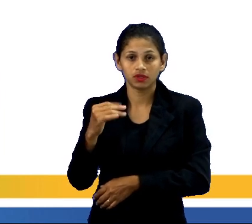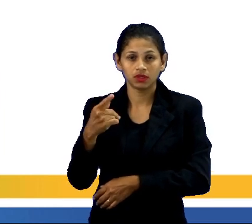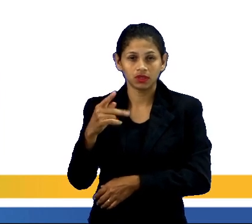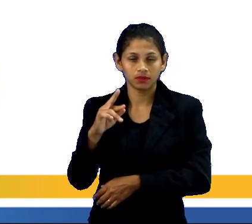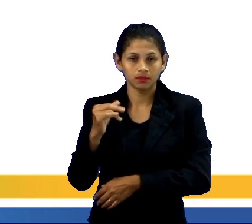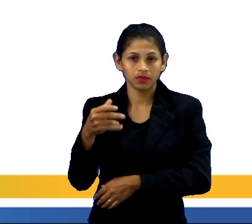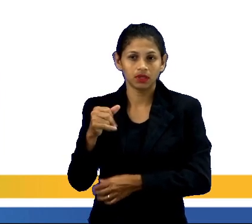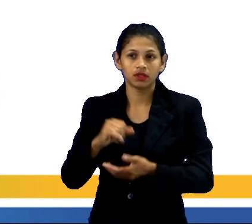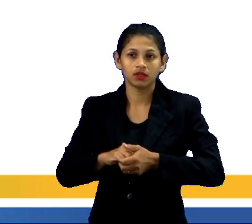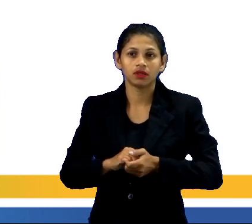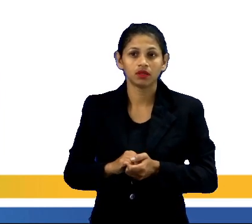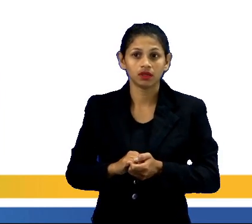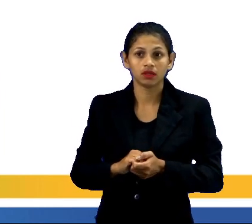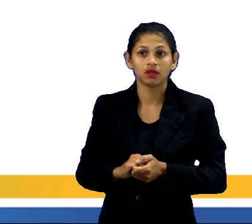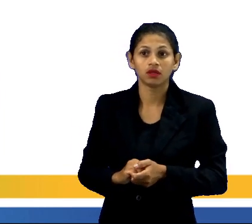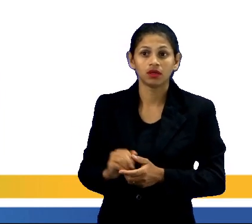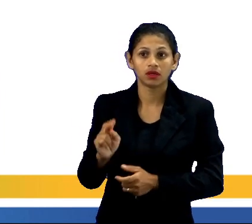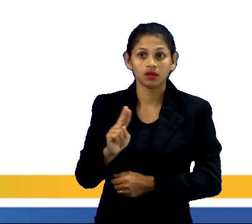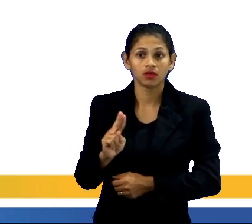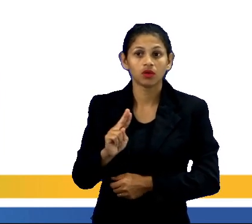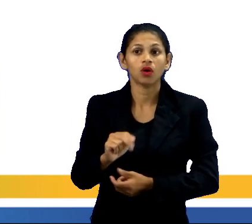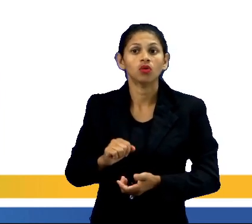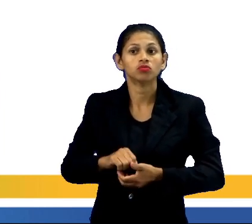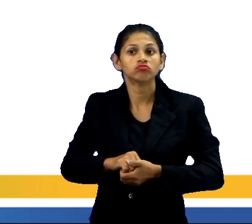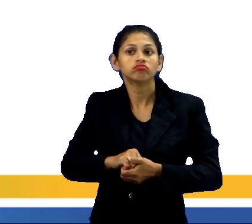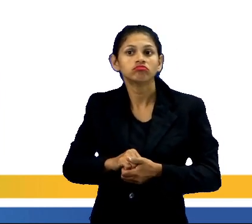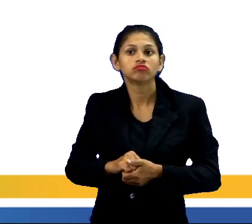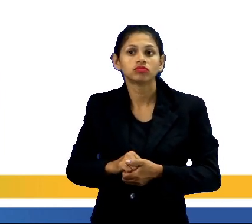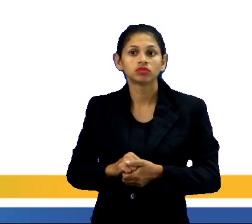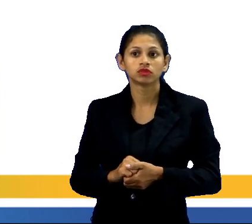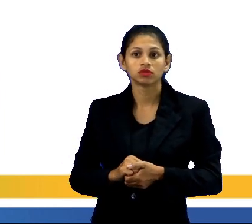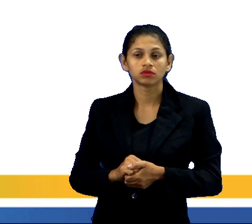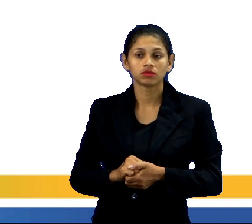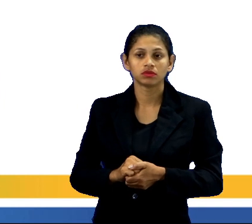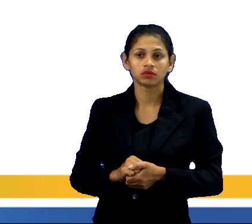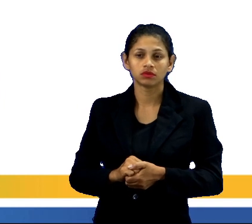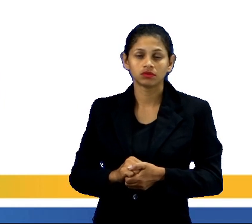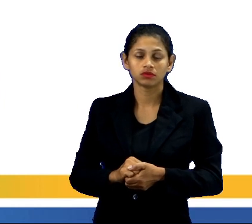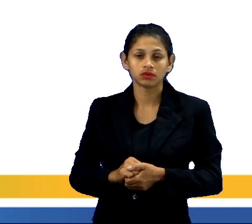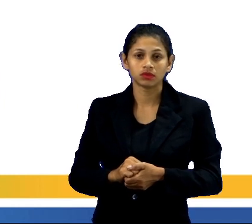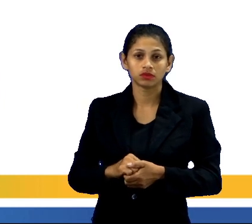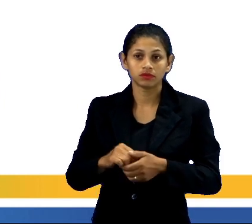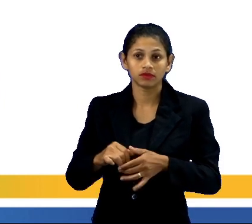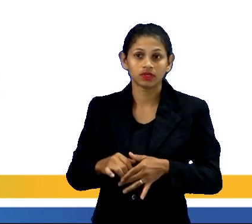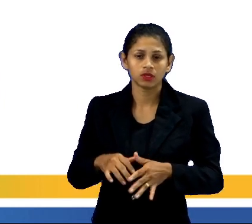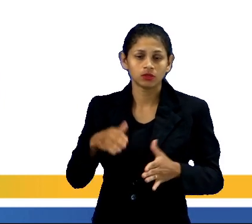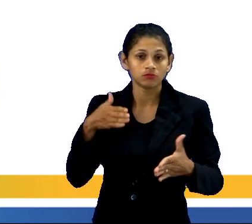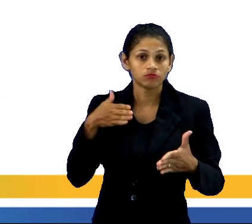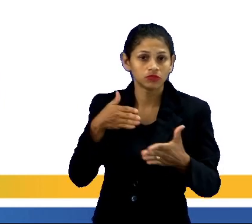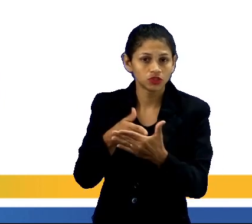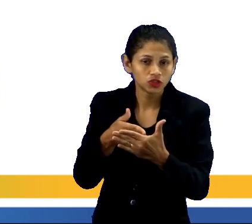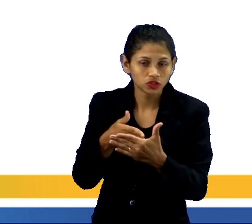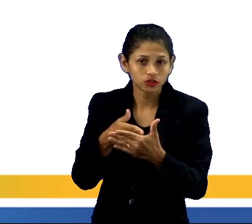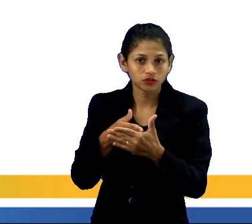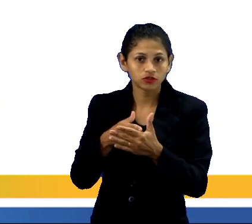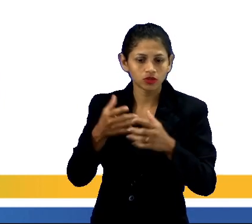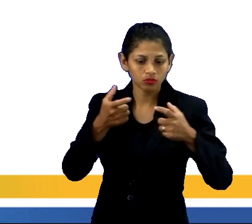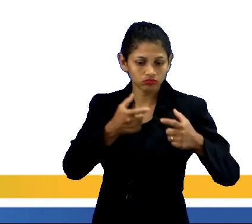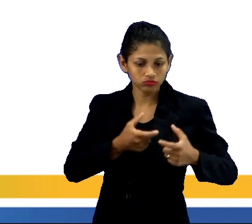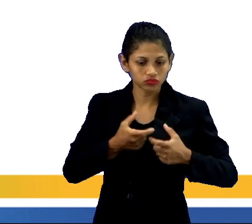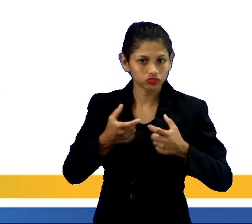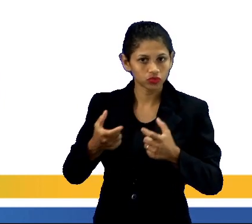de destruir ou inibir o crescimento ali das células, né? E a radioterapia também vai atingir as áreas que tem ali as